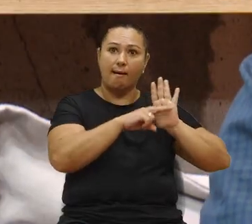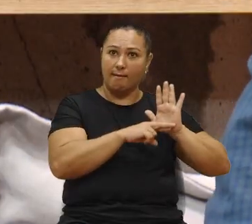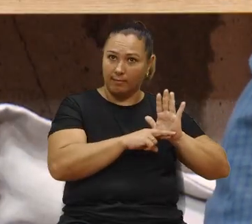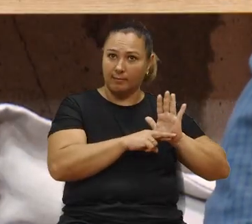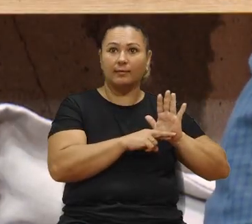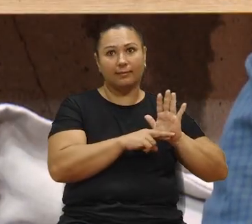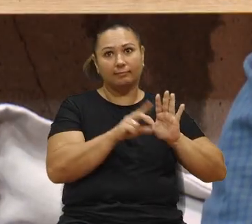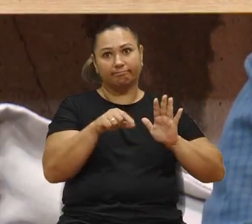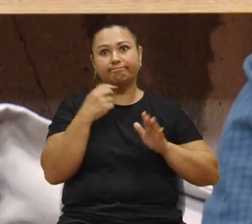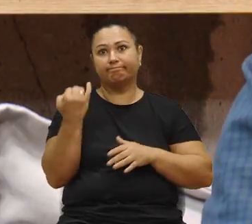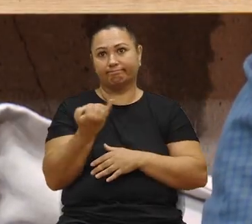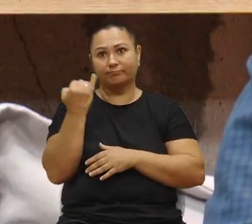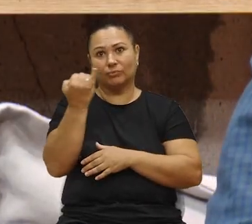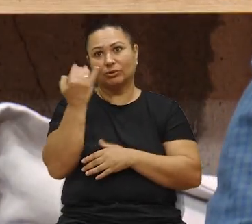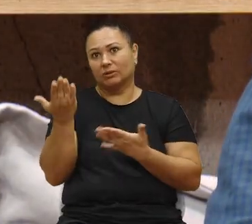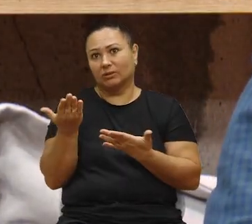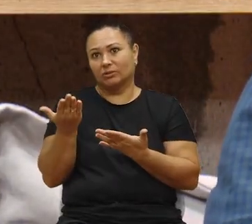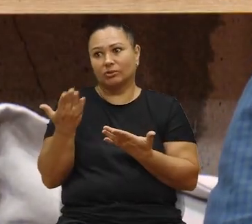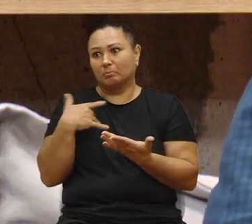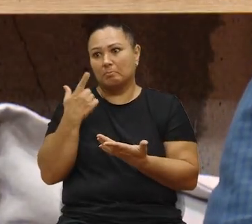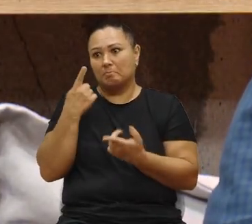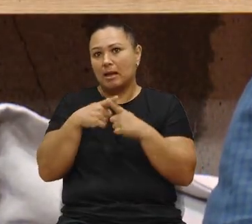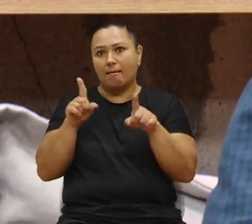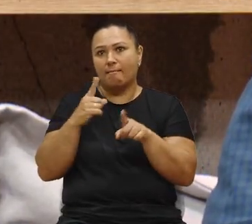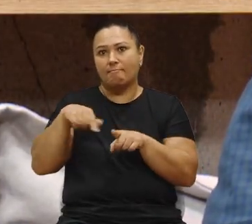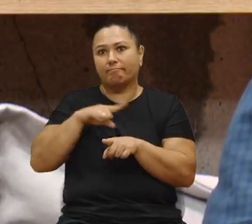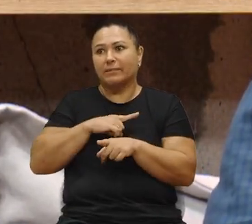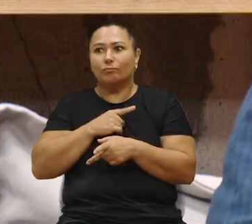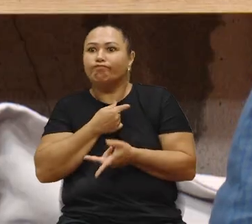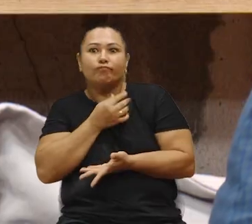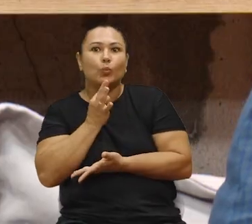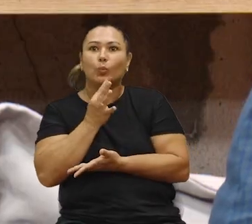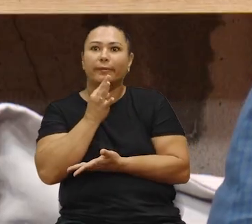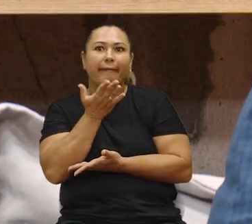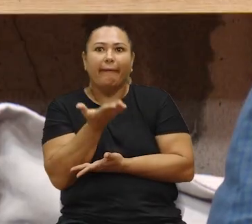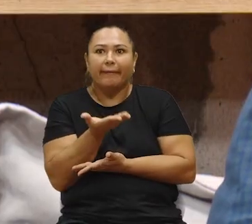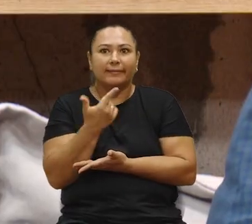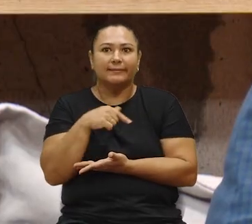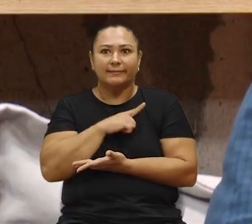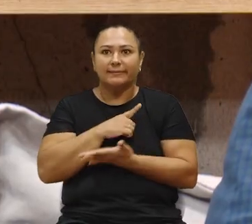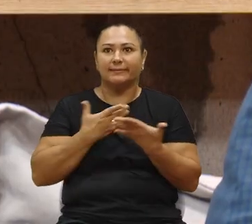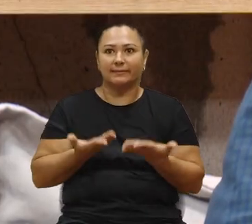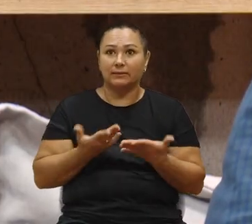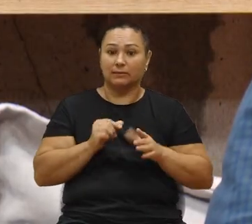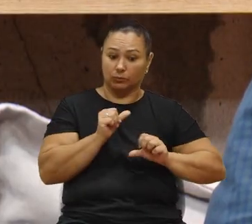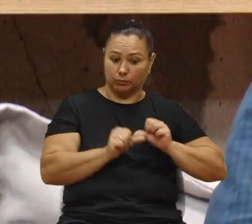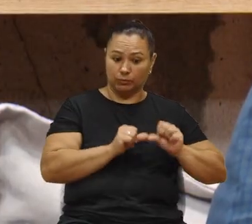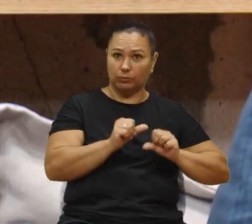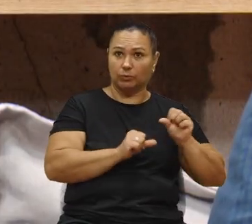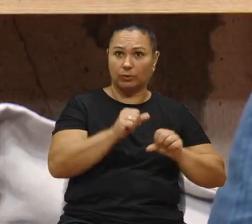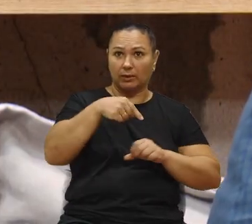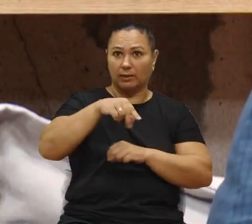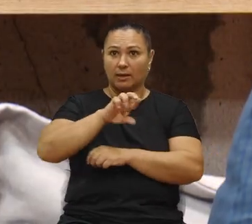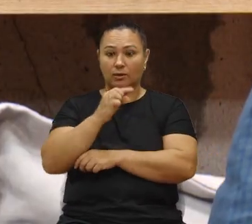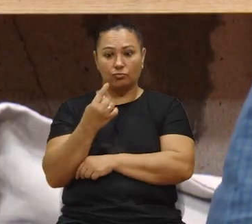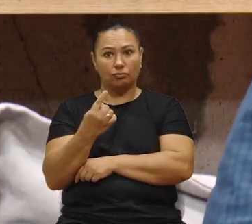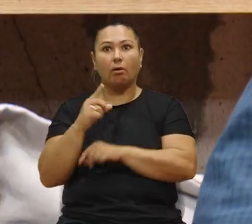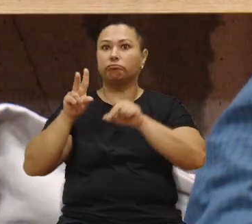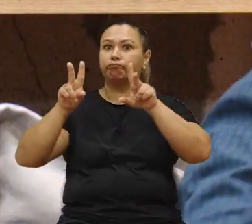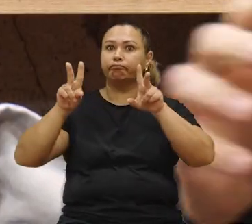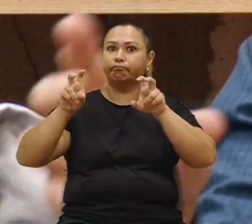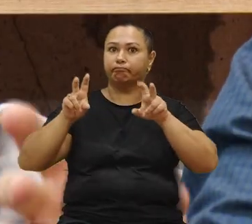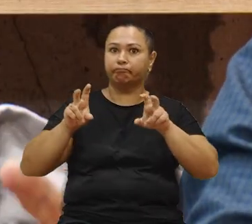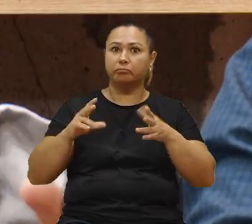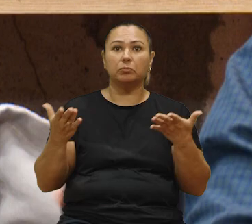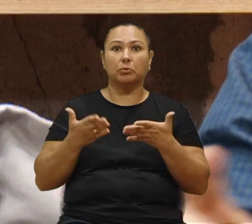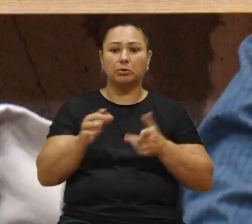norma regulamentadora, que é um assunto que, via de regra, não faz parte do cotidiano das pessoas, né? E por conta dessa alteração da NR1,